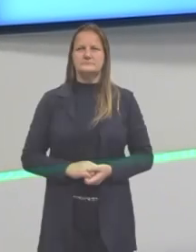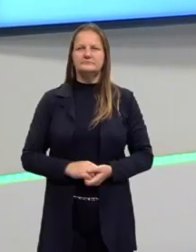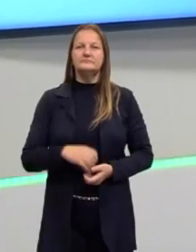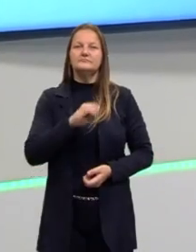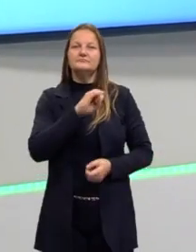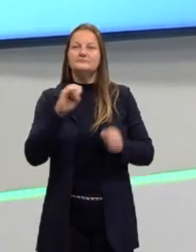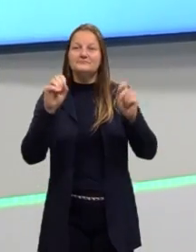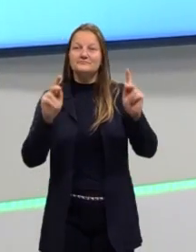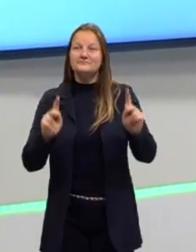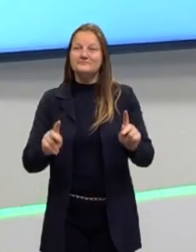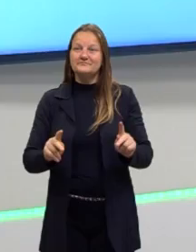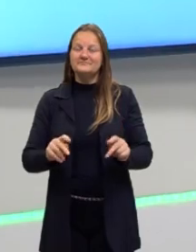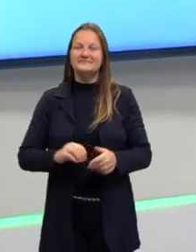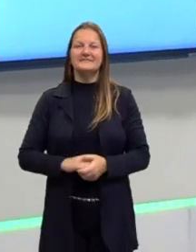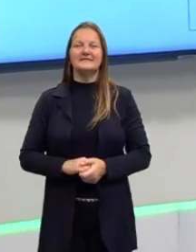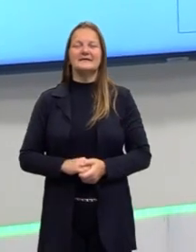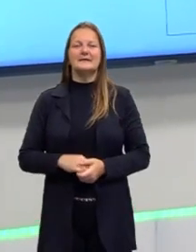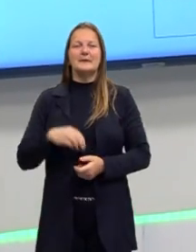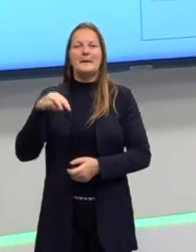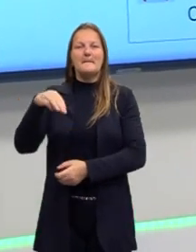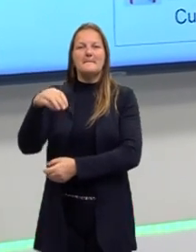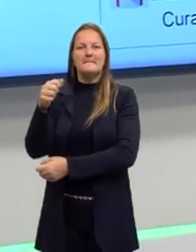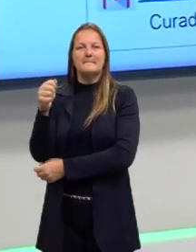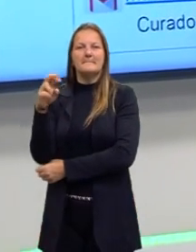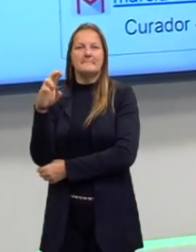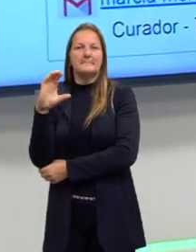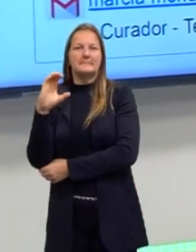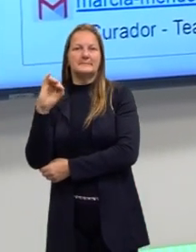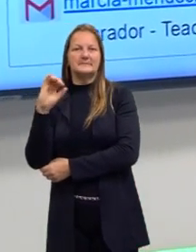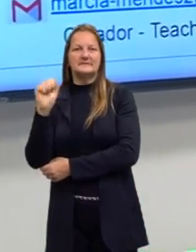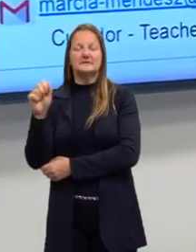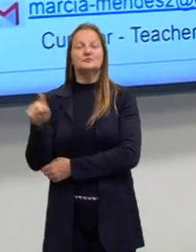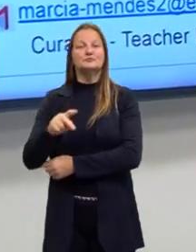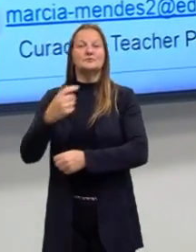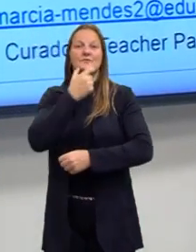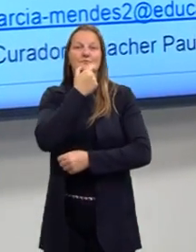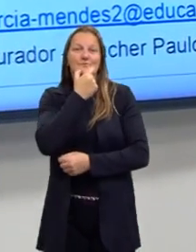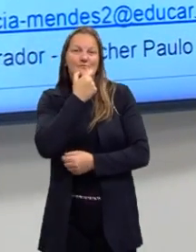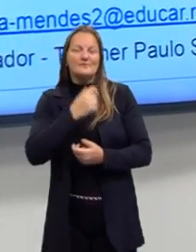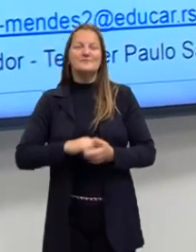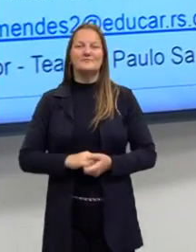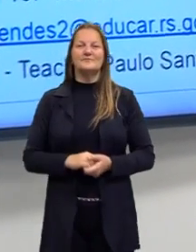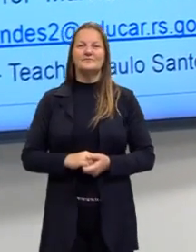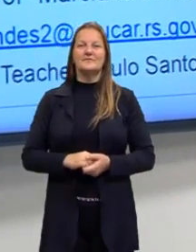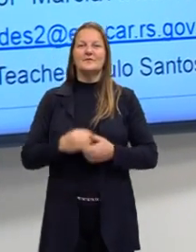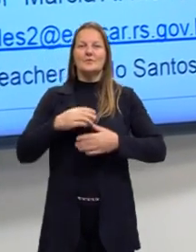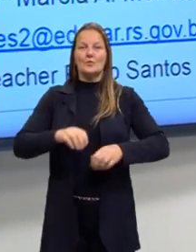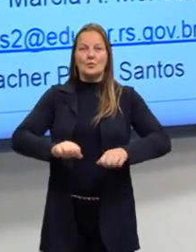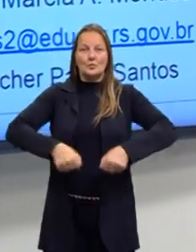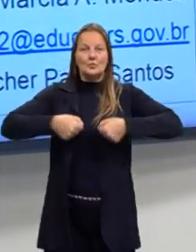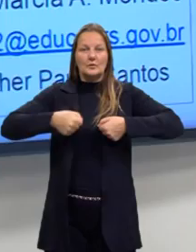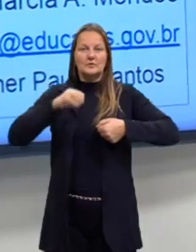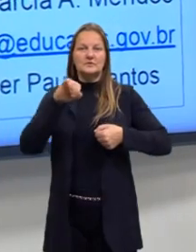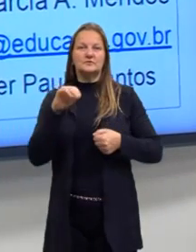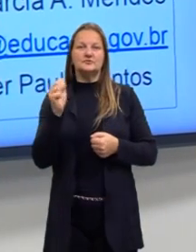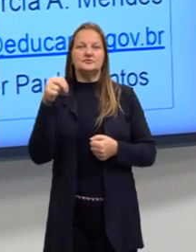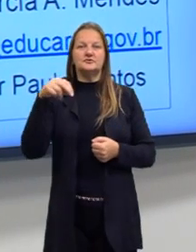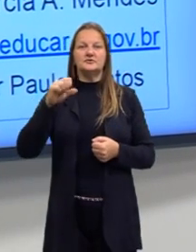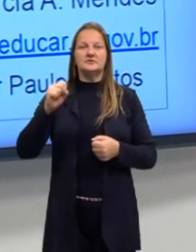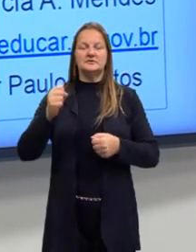Hello guys meu nome é Márcia Sou professora de língua inglesa Estou vestindo calças jeans